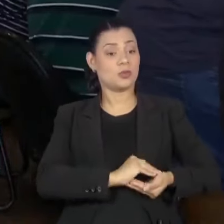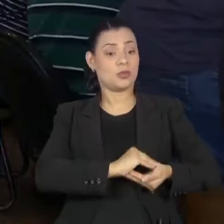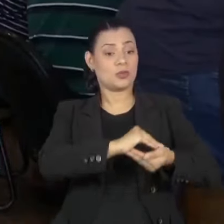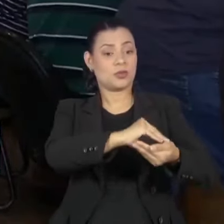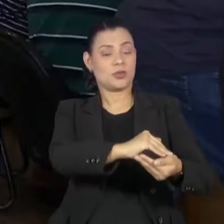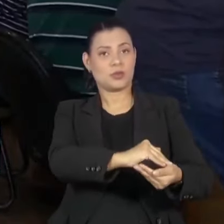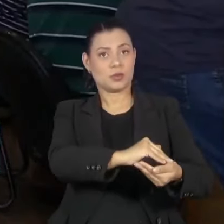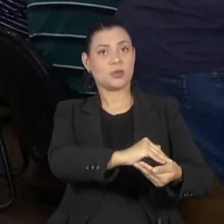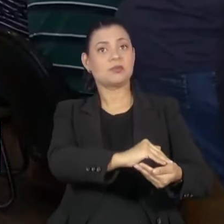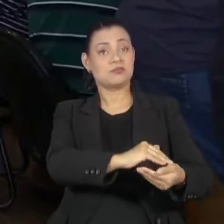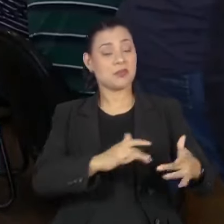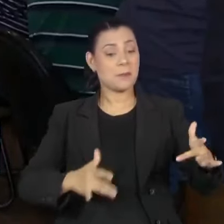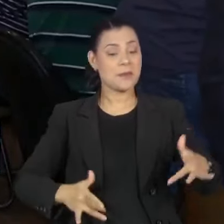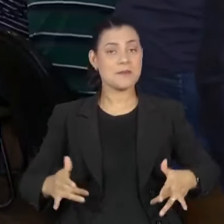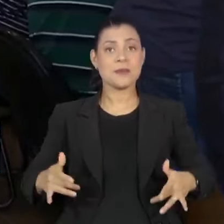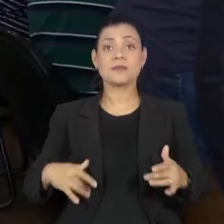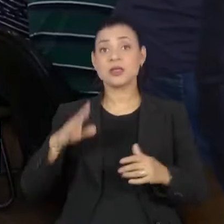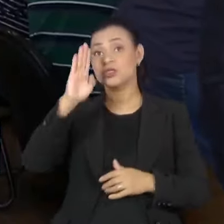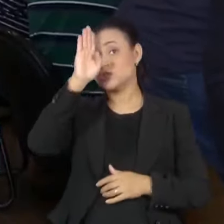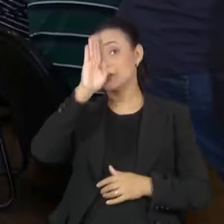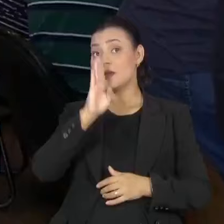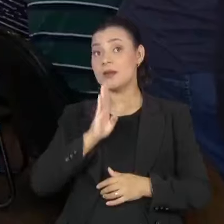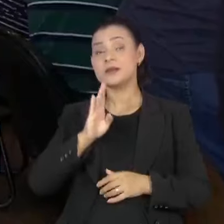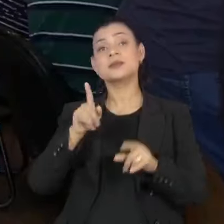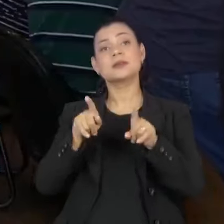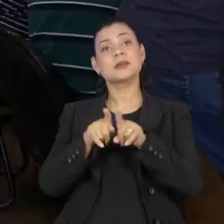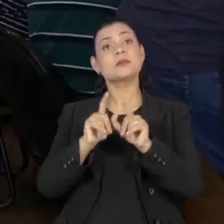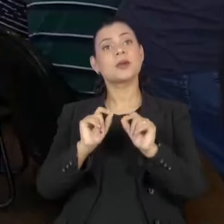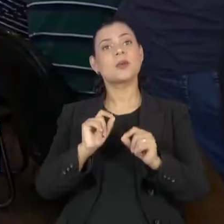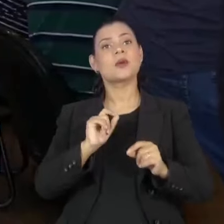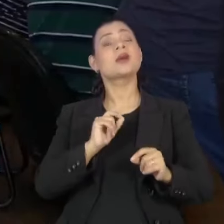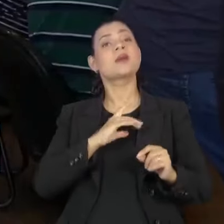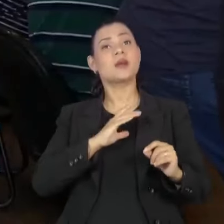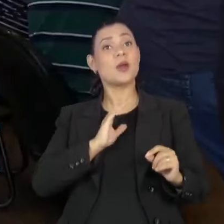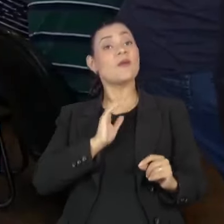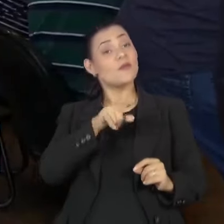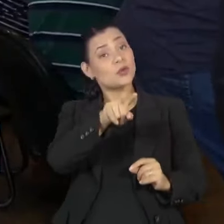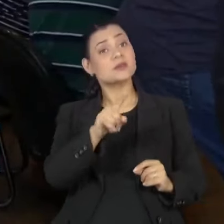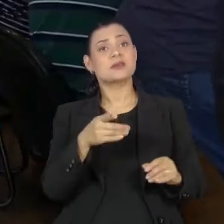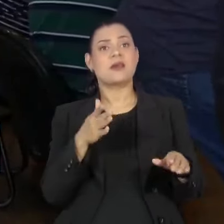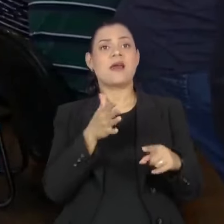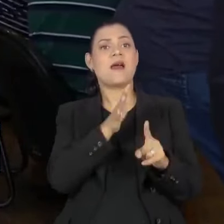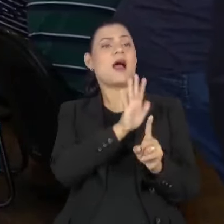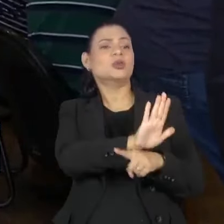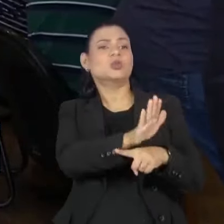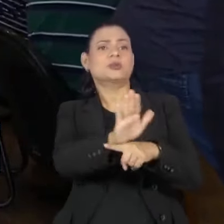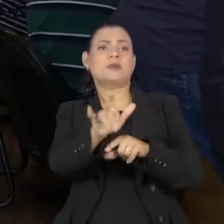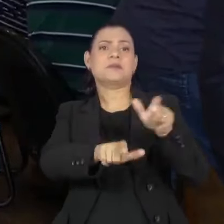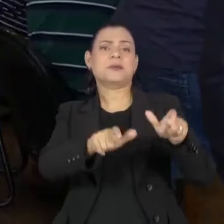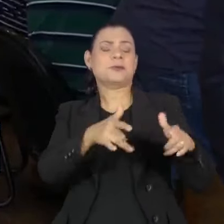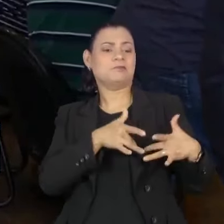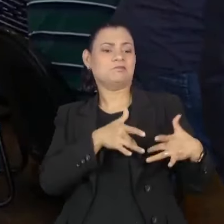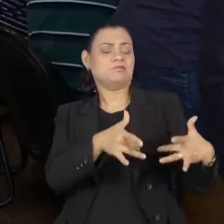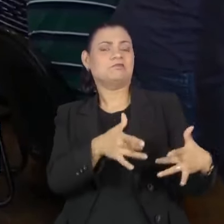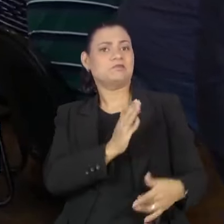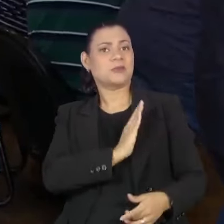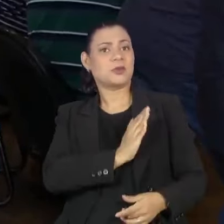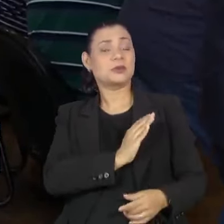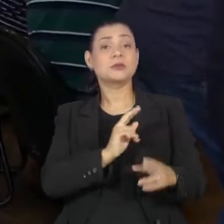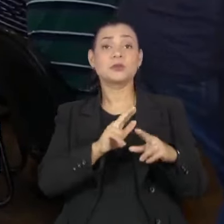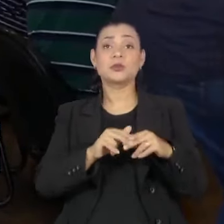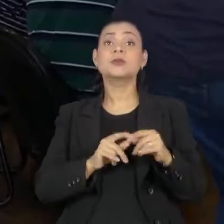um serviço gratuito que integra a campanha Um Só Coração, Seja Vida na Vida de Alguém, do Colégio Notarial do